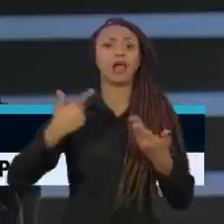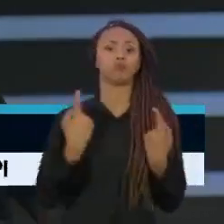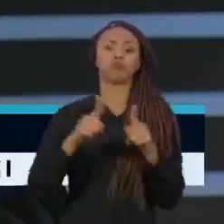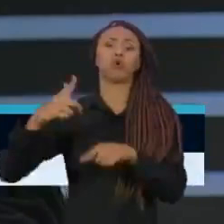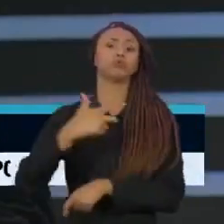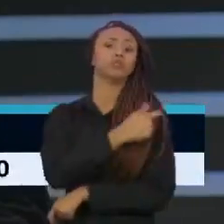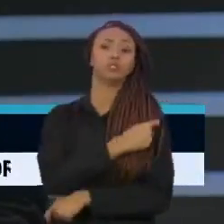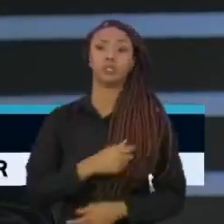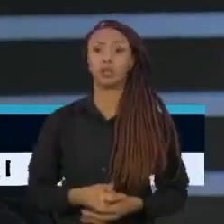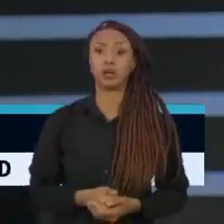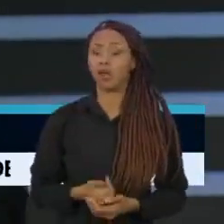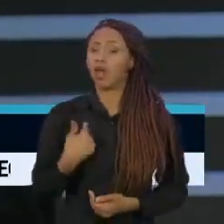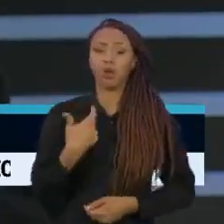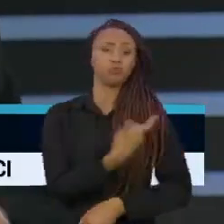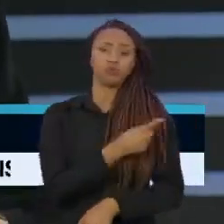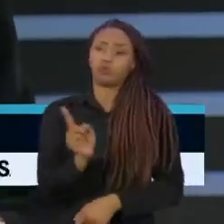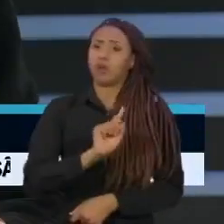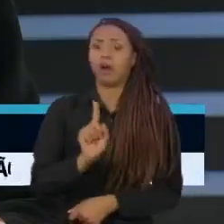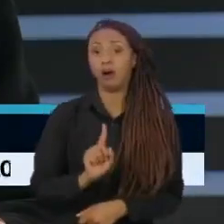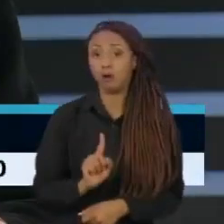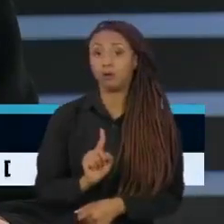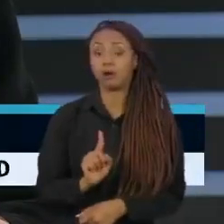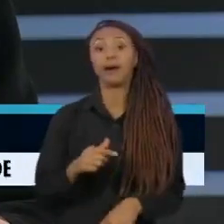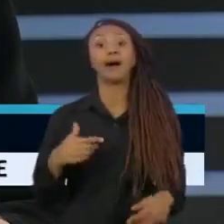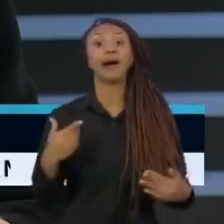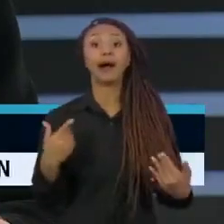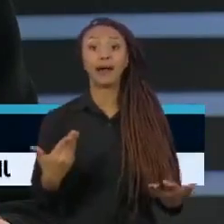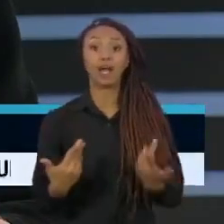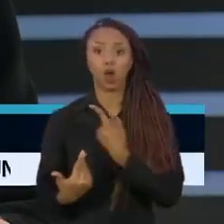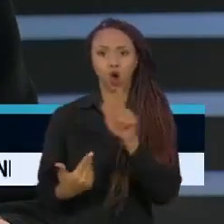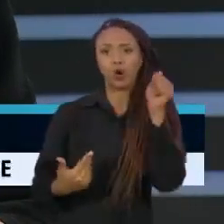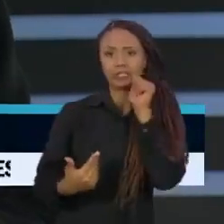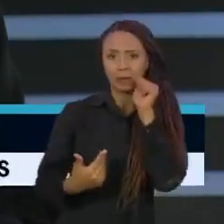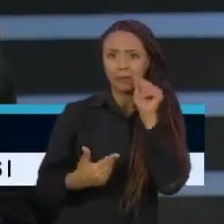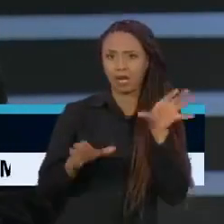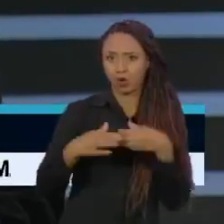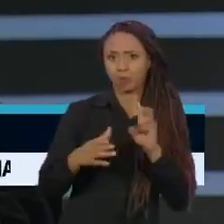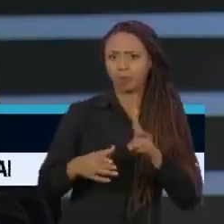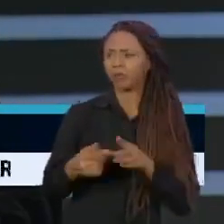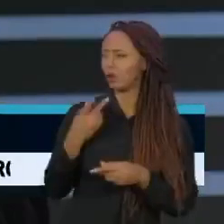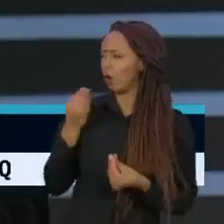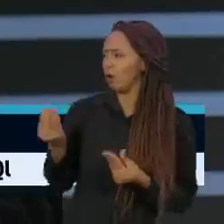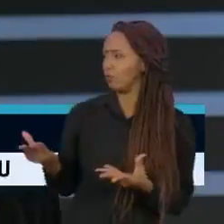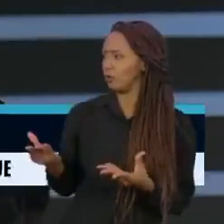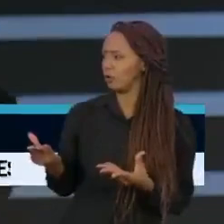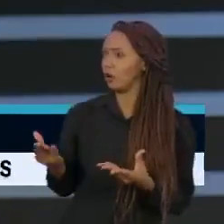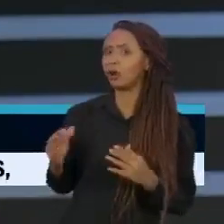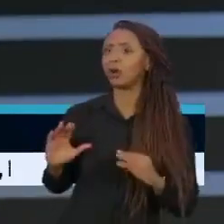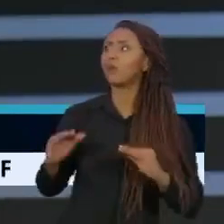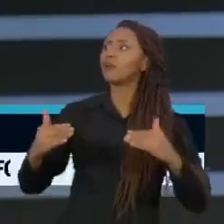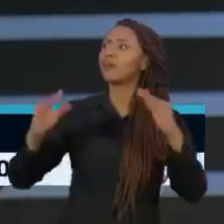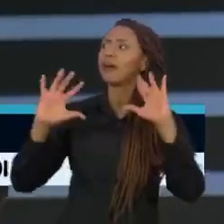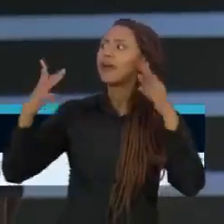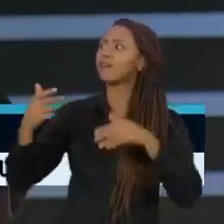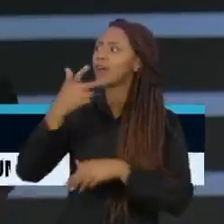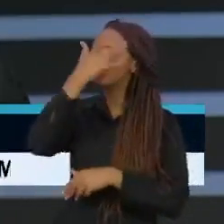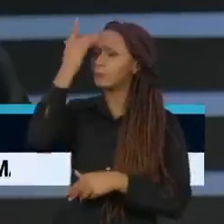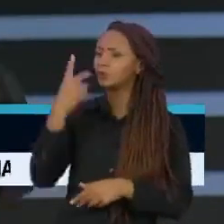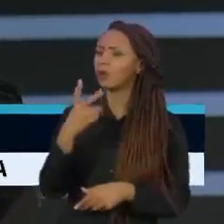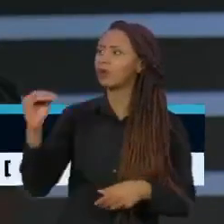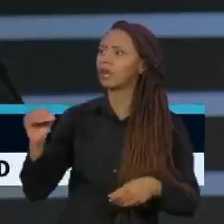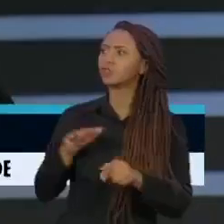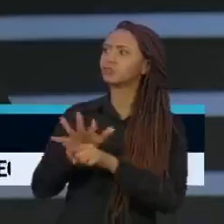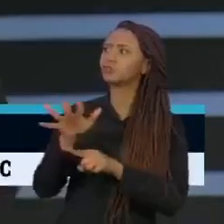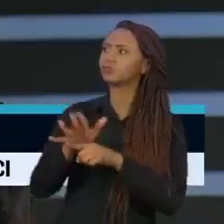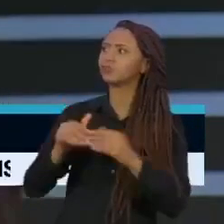e que portanto não vai tomar vacina e aí a outra menina da comissão fala mais como assim O evento vai ter celular mais de 500